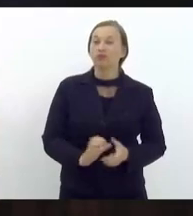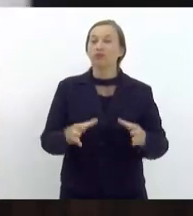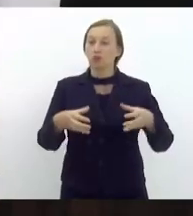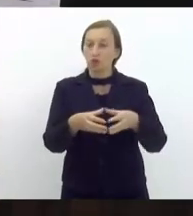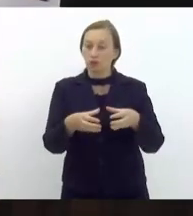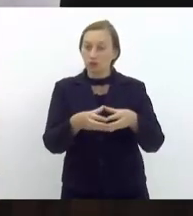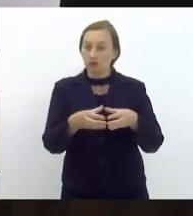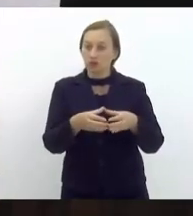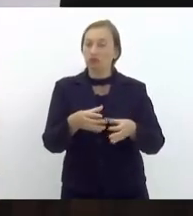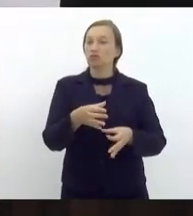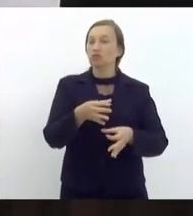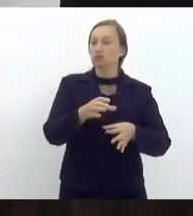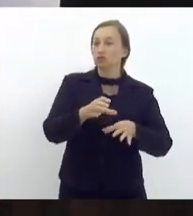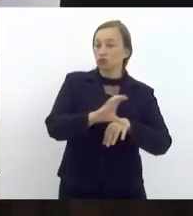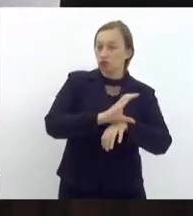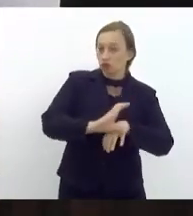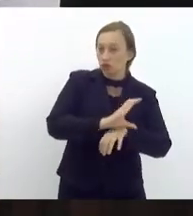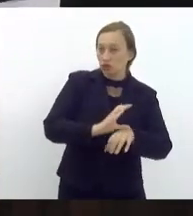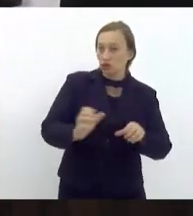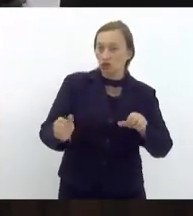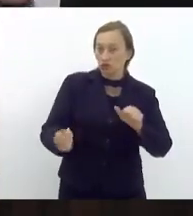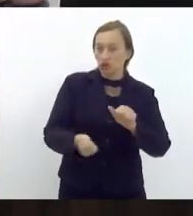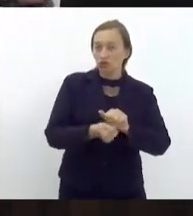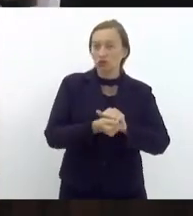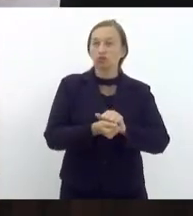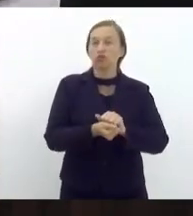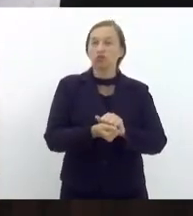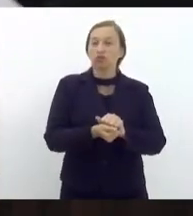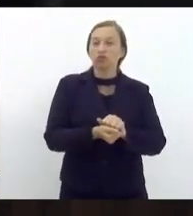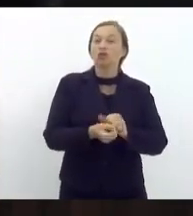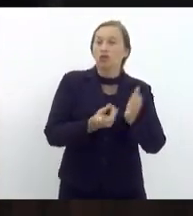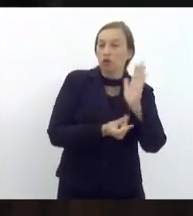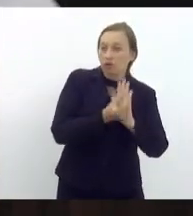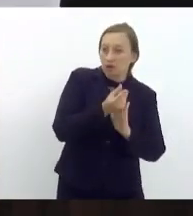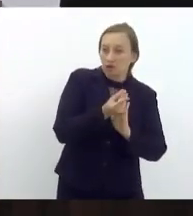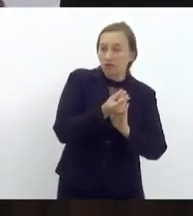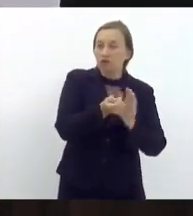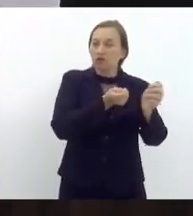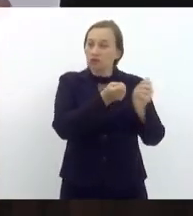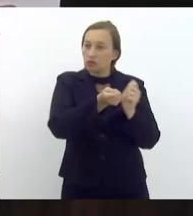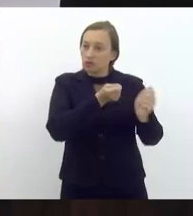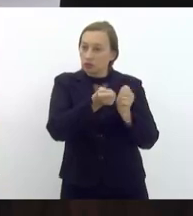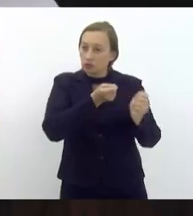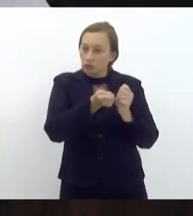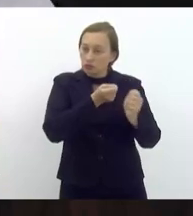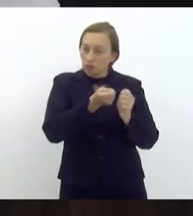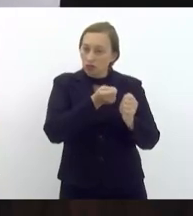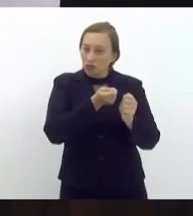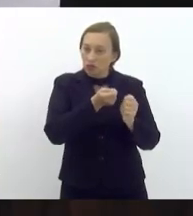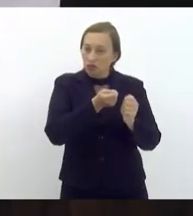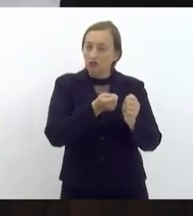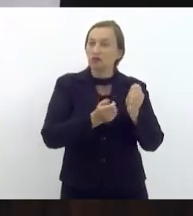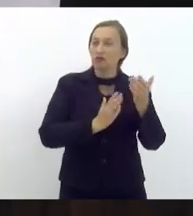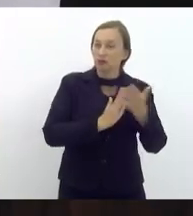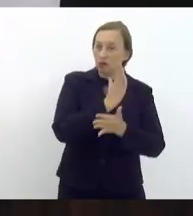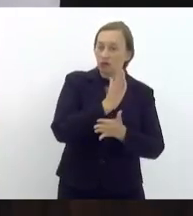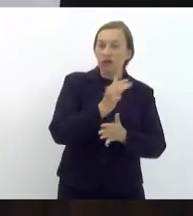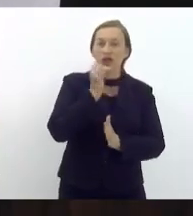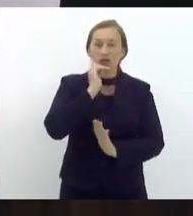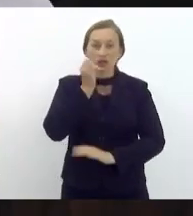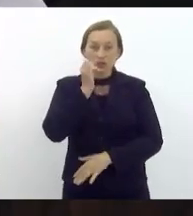das comissões Constituição e justiça pela constitucionalidade de orçamento Finanças fiscalização financeira e controle favorável